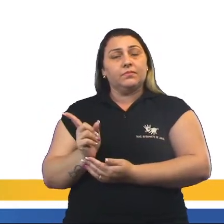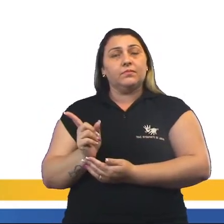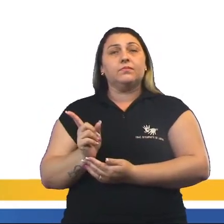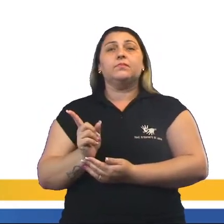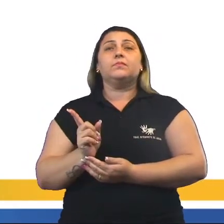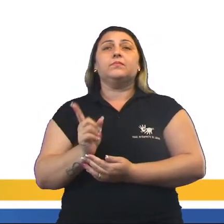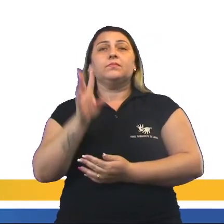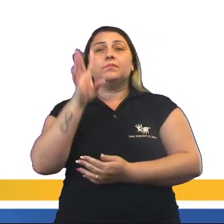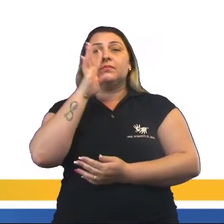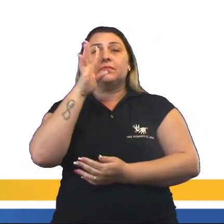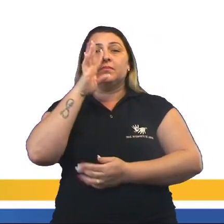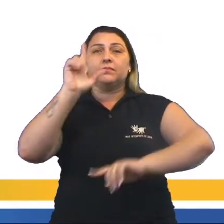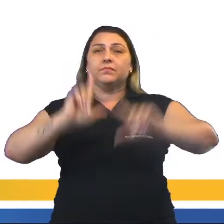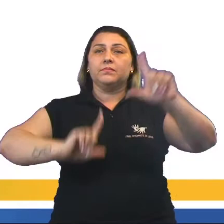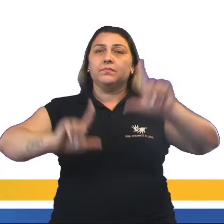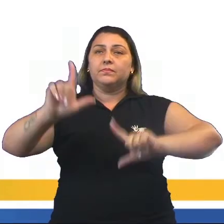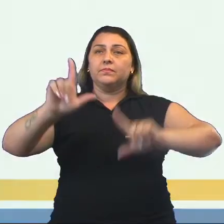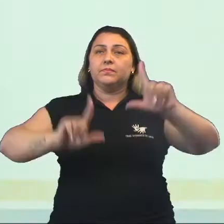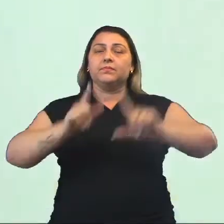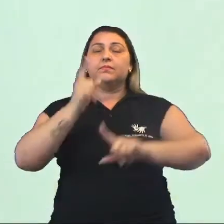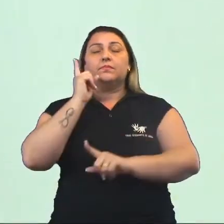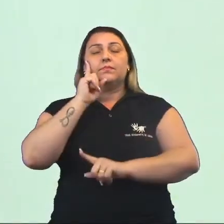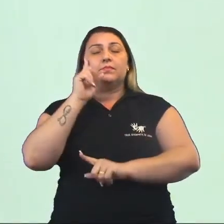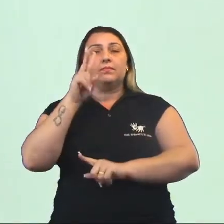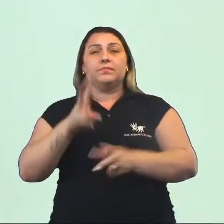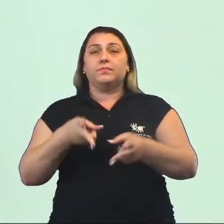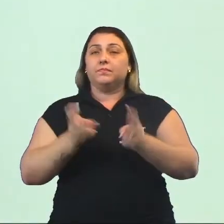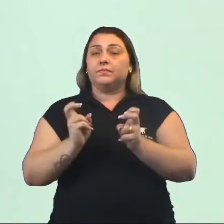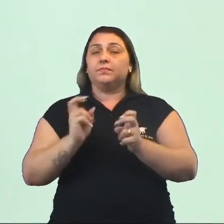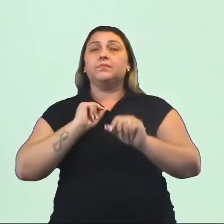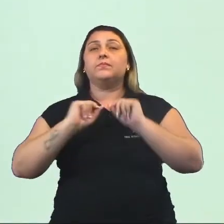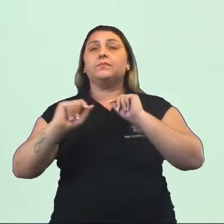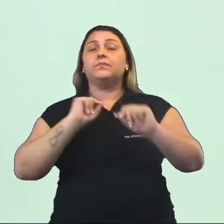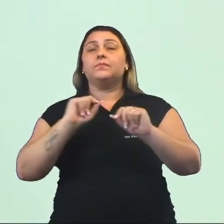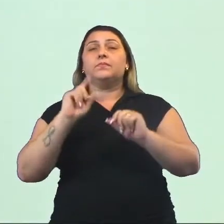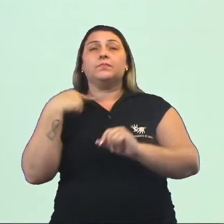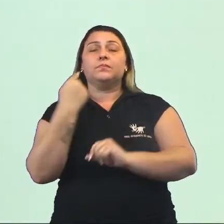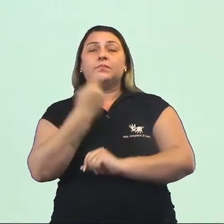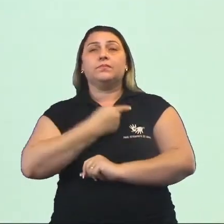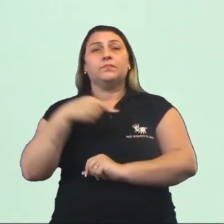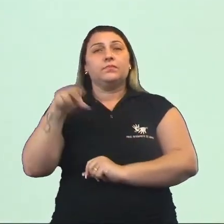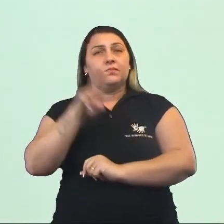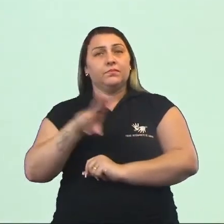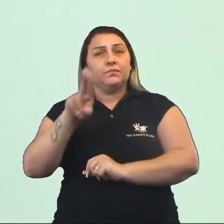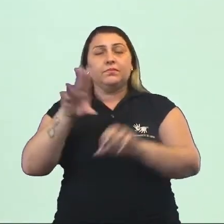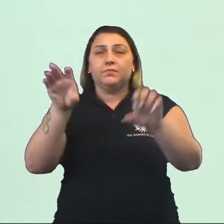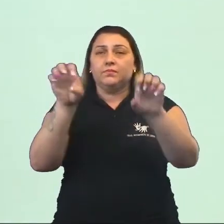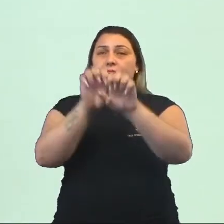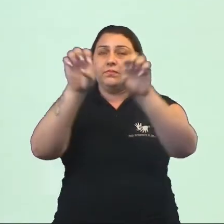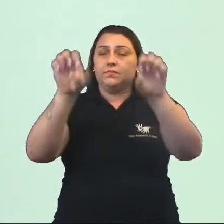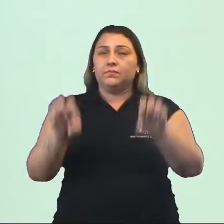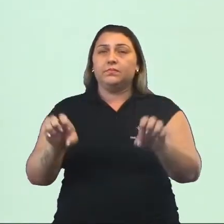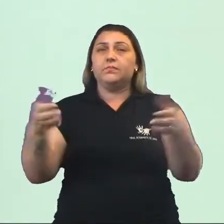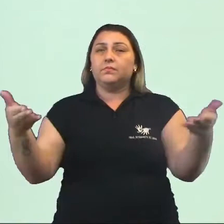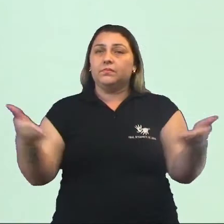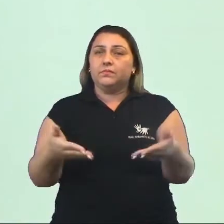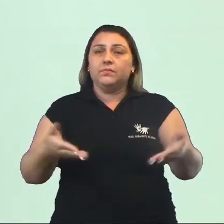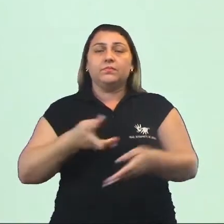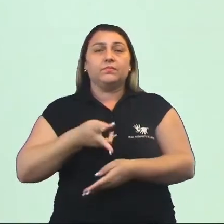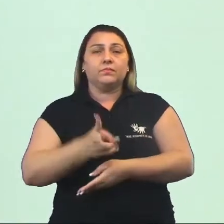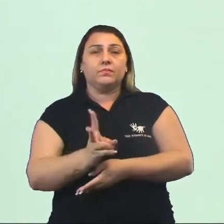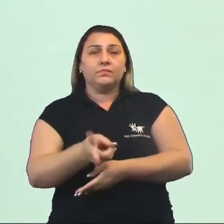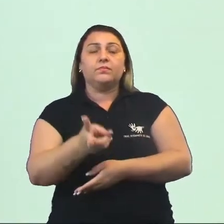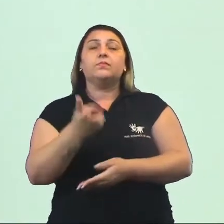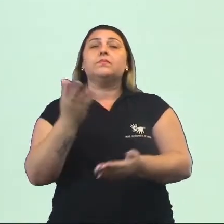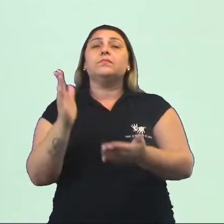está assistindo TV. Então, vocês observem aí, pessoal, que nós utilizamos nessa estrutura do present continuous